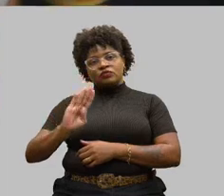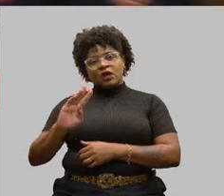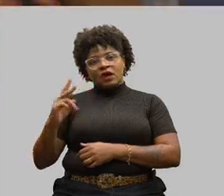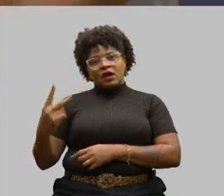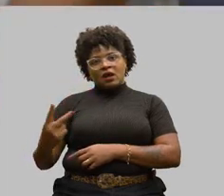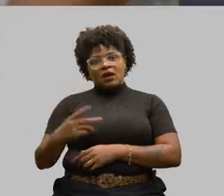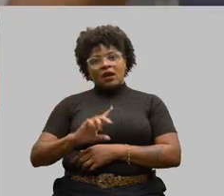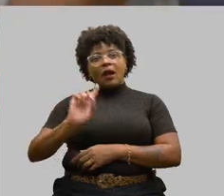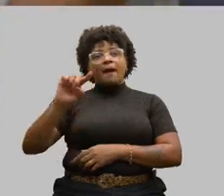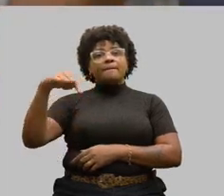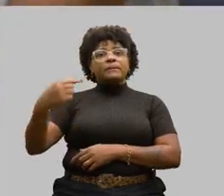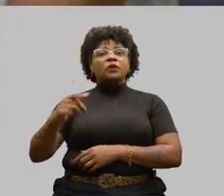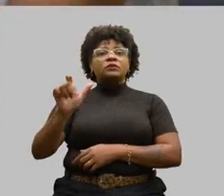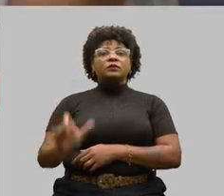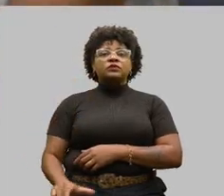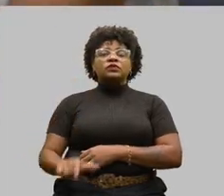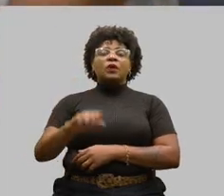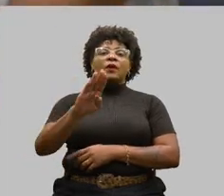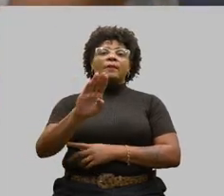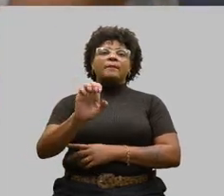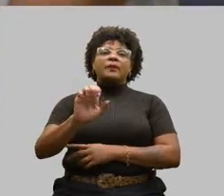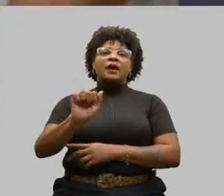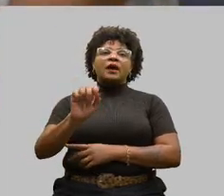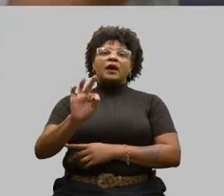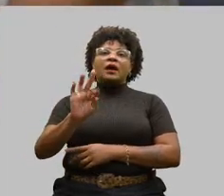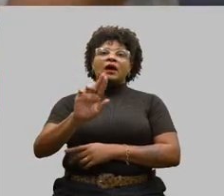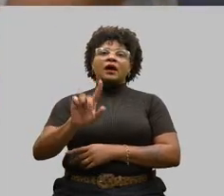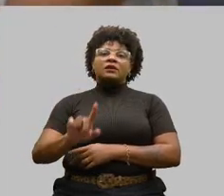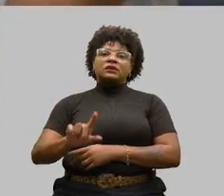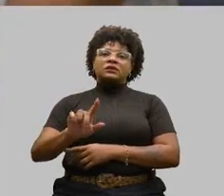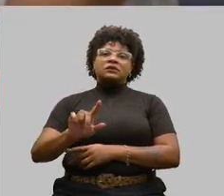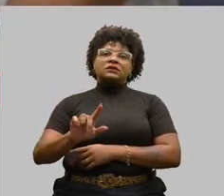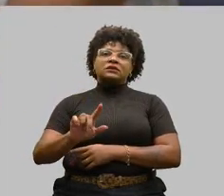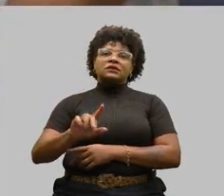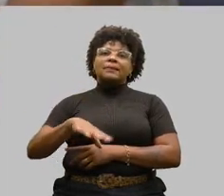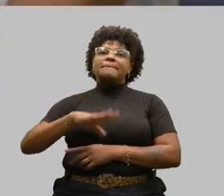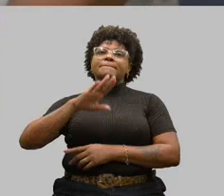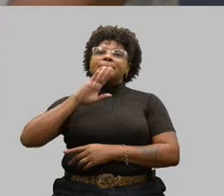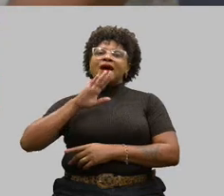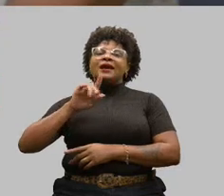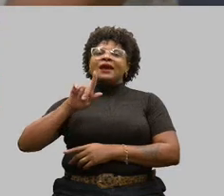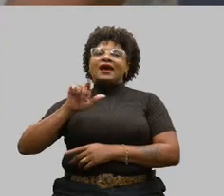Beatriz Aparecida Silva Camargos mãe do Gabriel